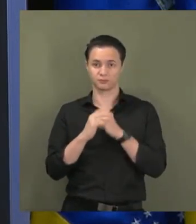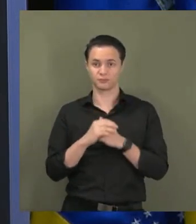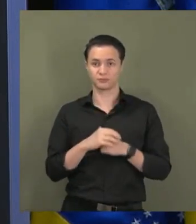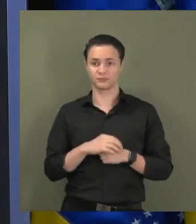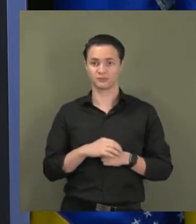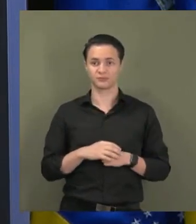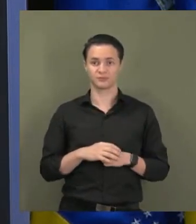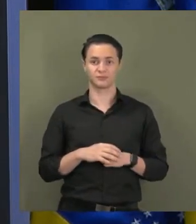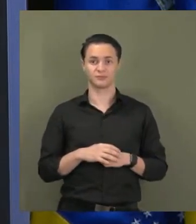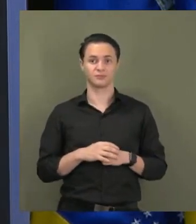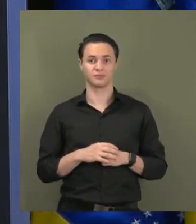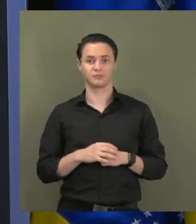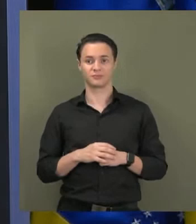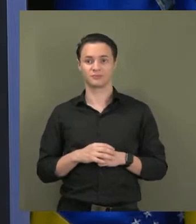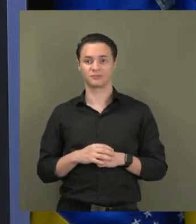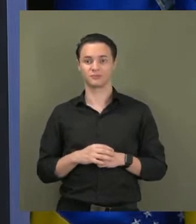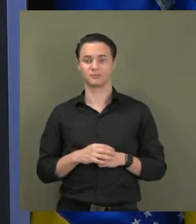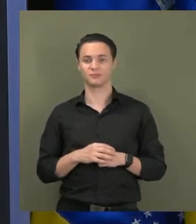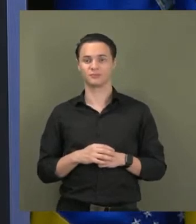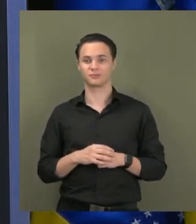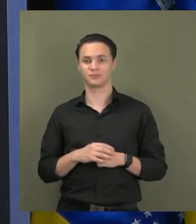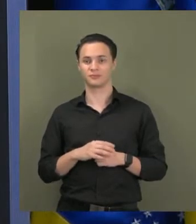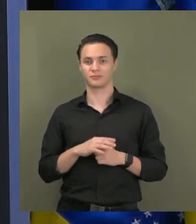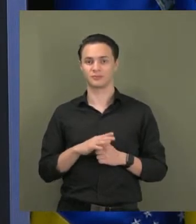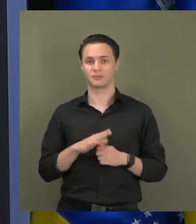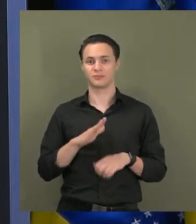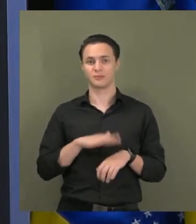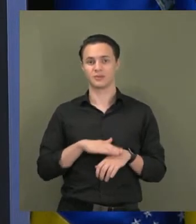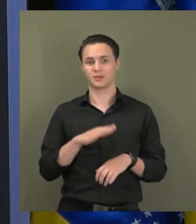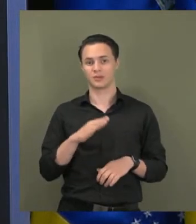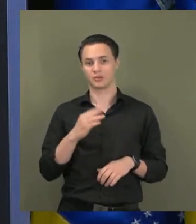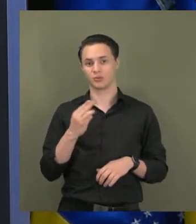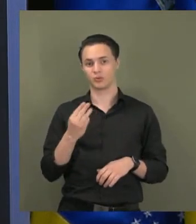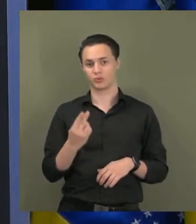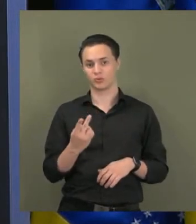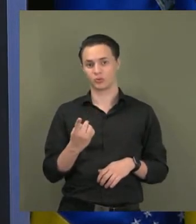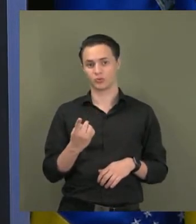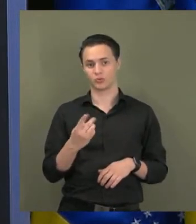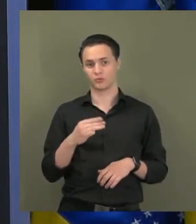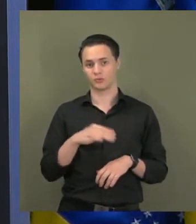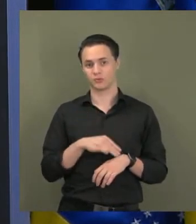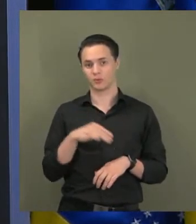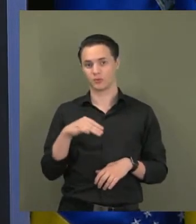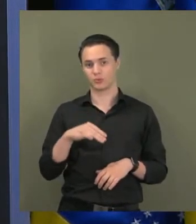Mais um, se o senhor puder, eu lhe agradeço, para concluir.